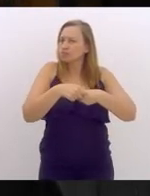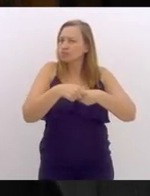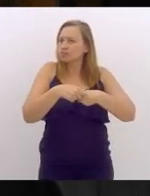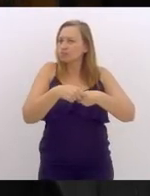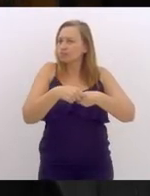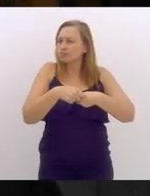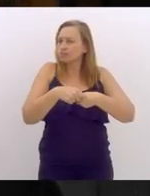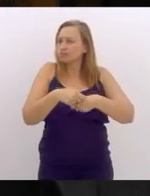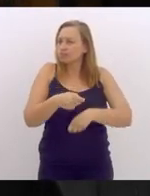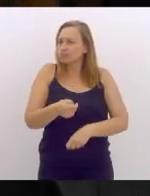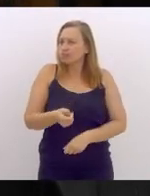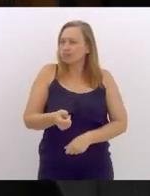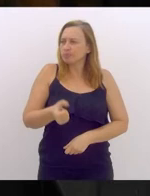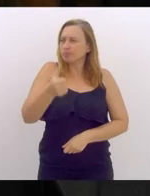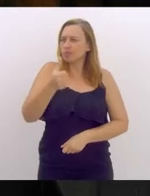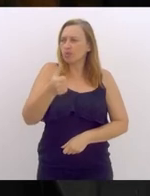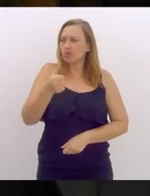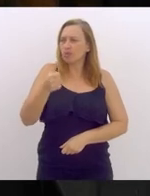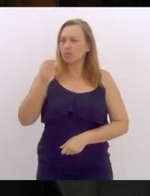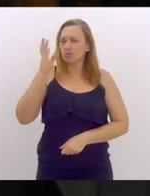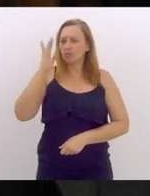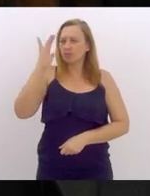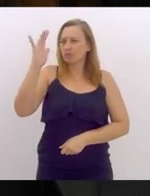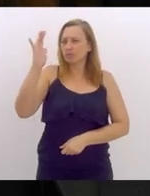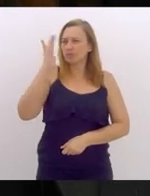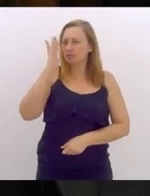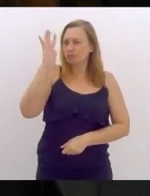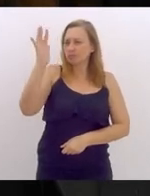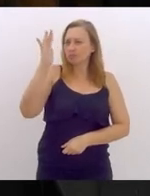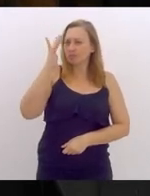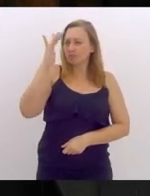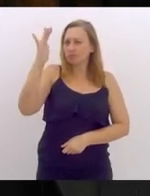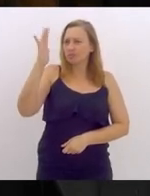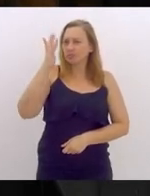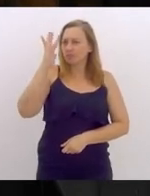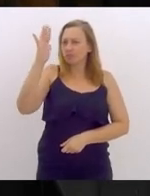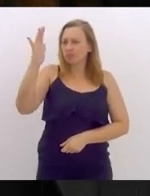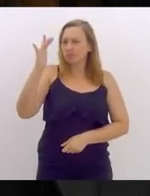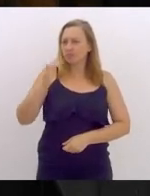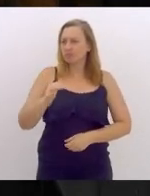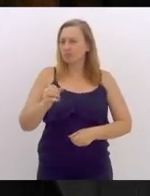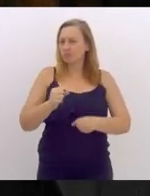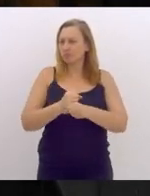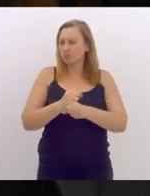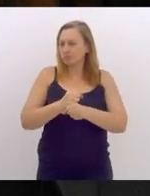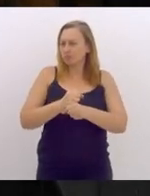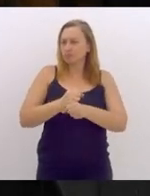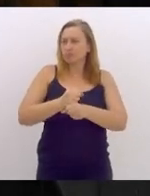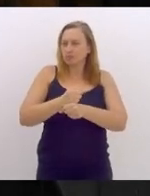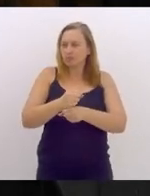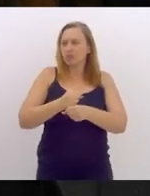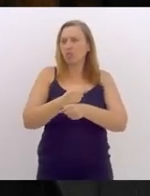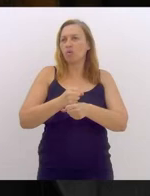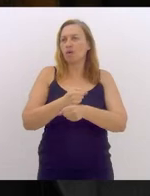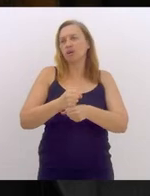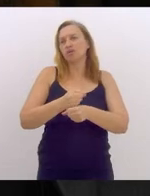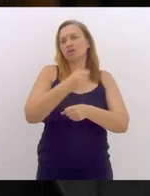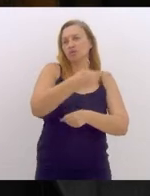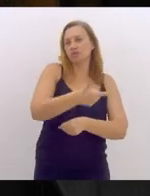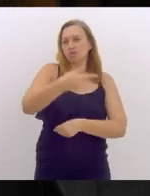prospecção se faz sobre o ano vindouro de 2023